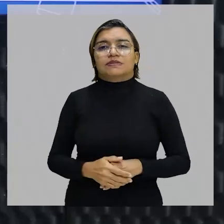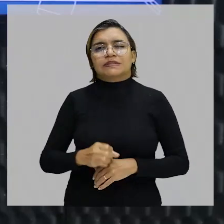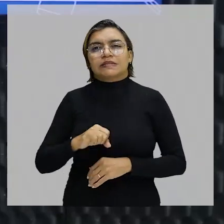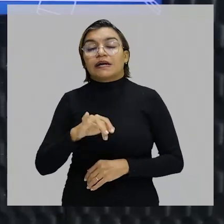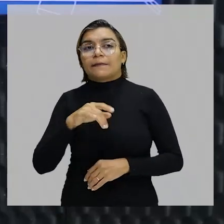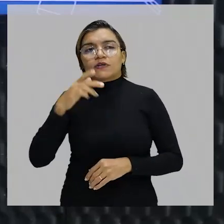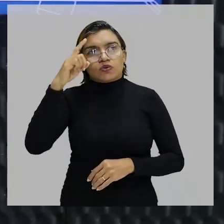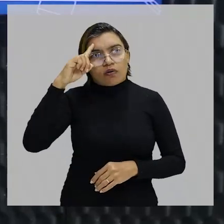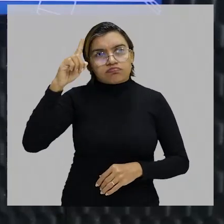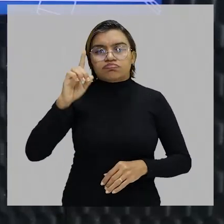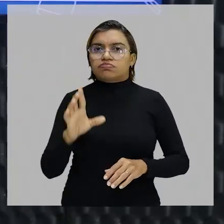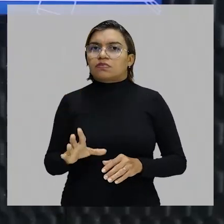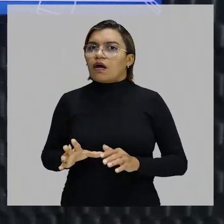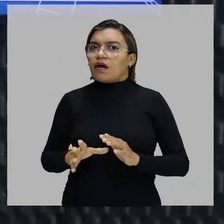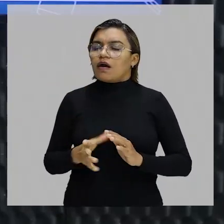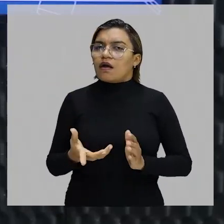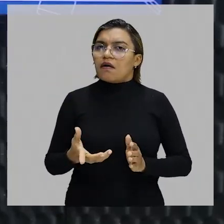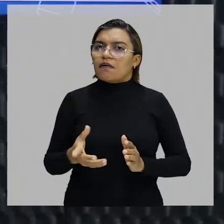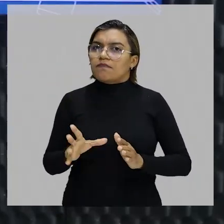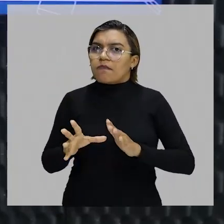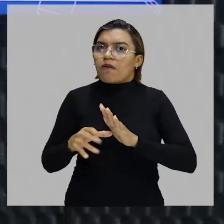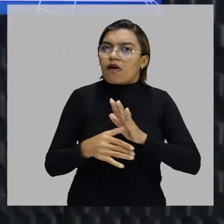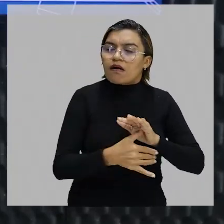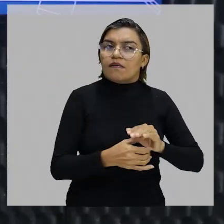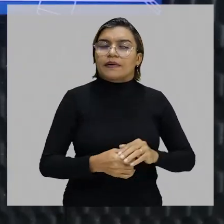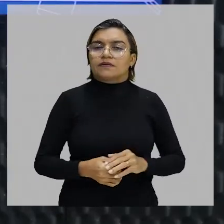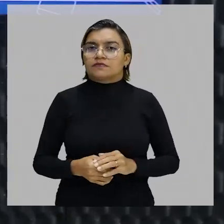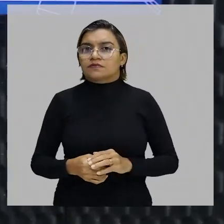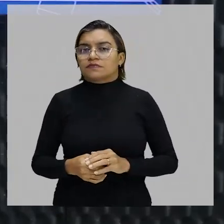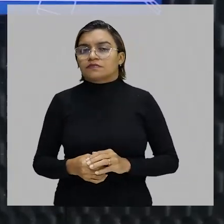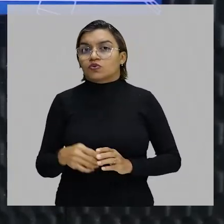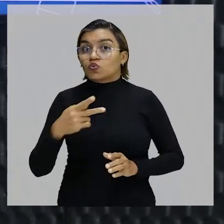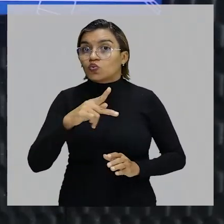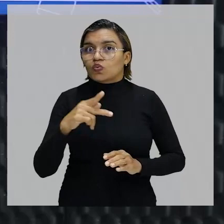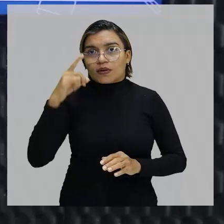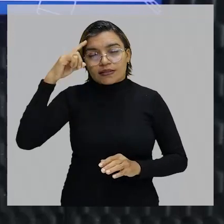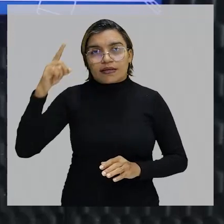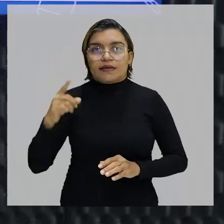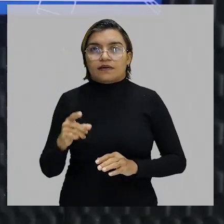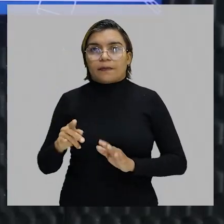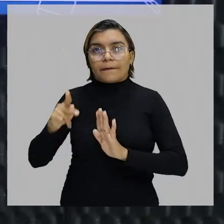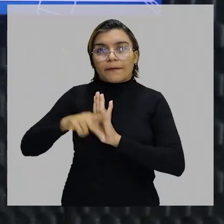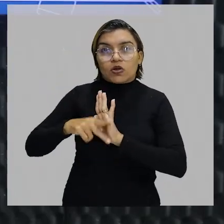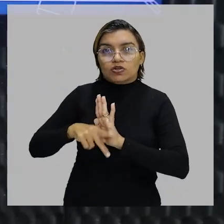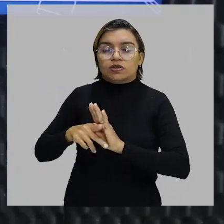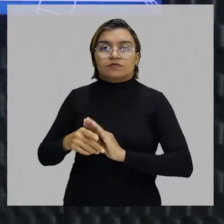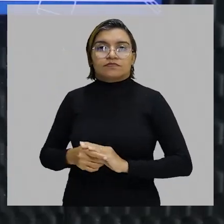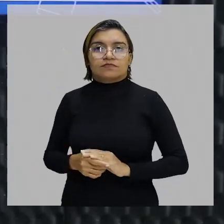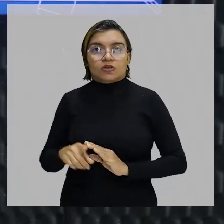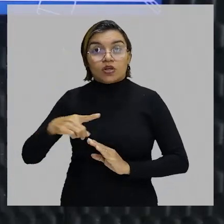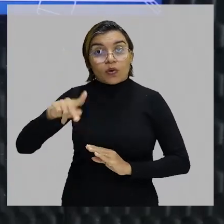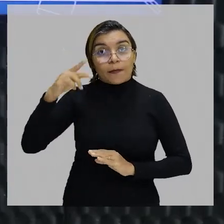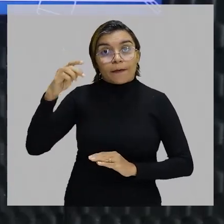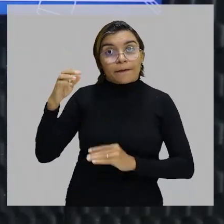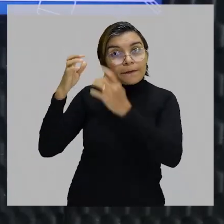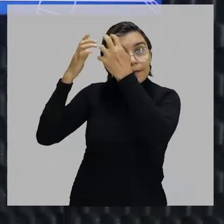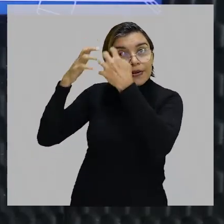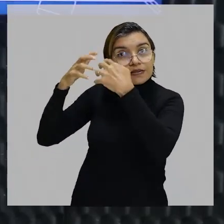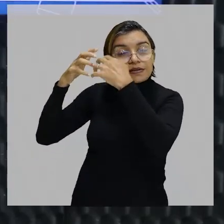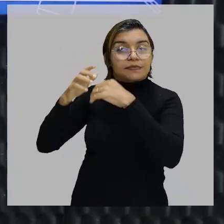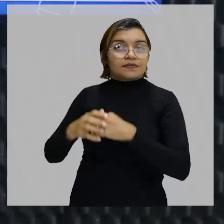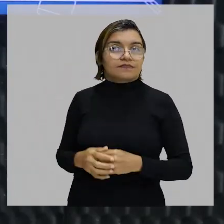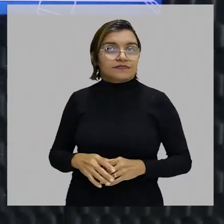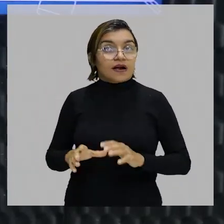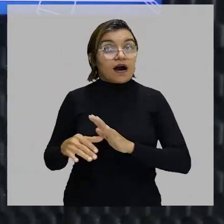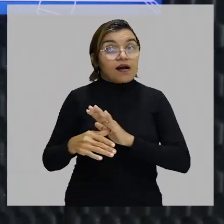roubasse a tua ideia, e se alguém roubasse o teu projeto, e se alguém roubasse o teu pensamento, esse registro de ideias, eles podem ser em